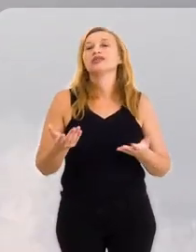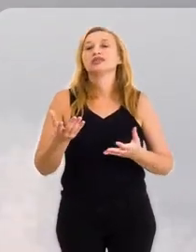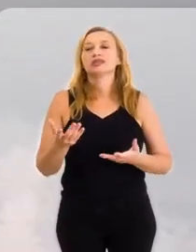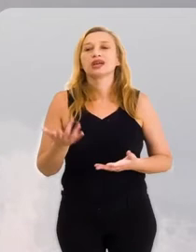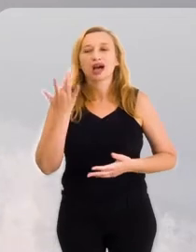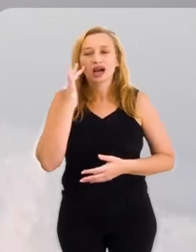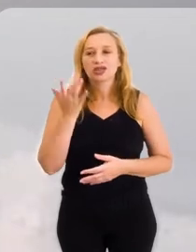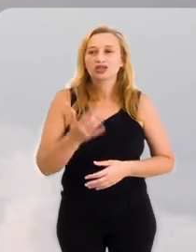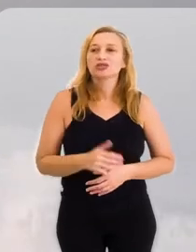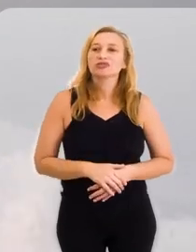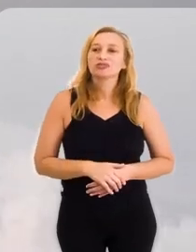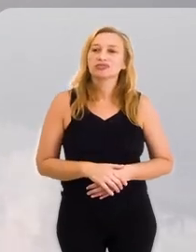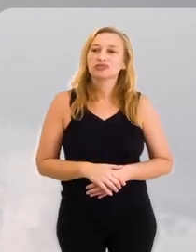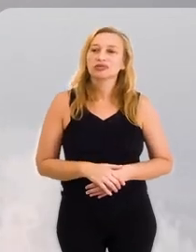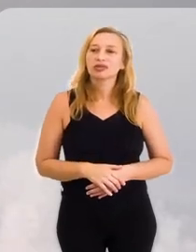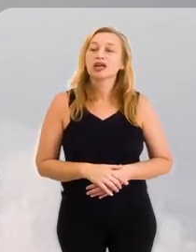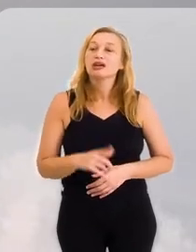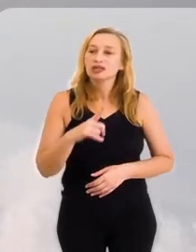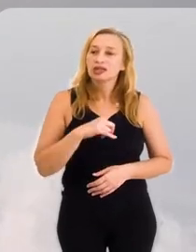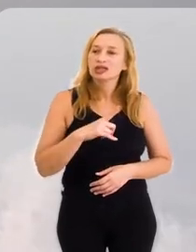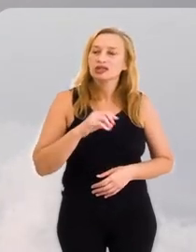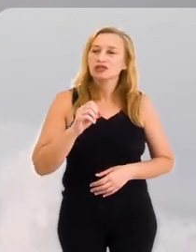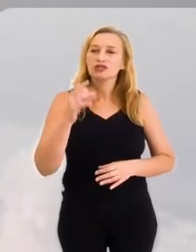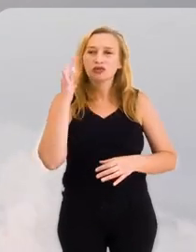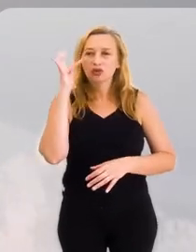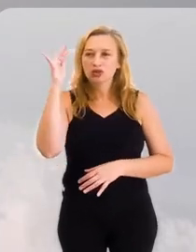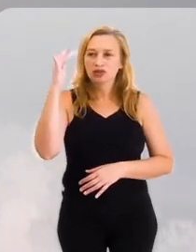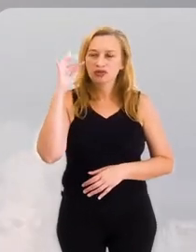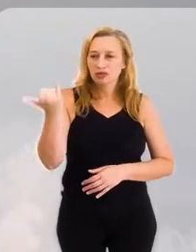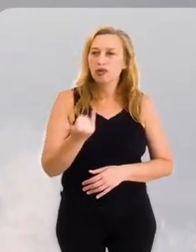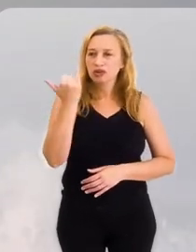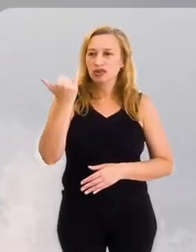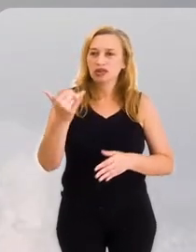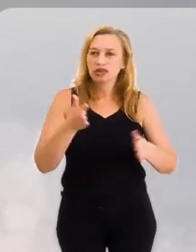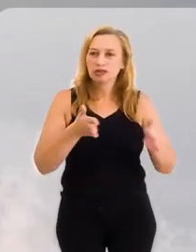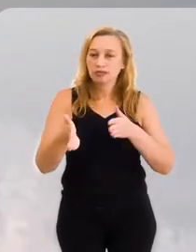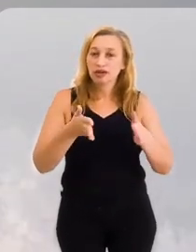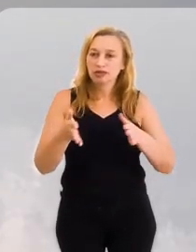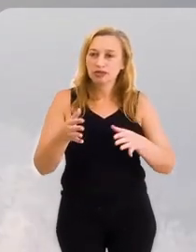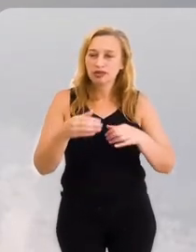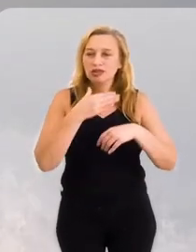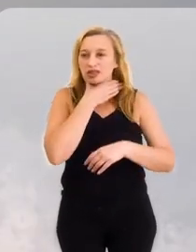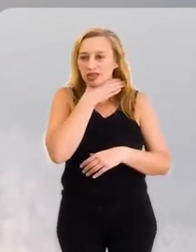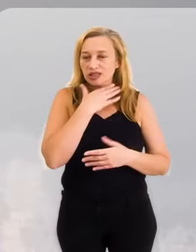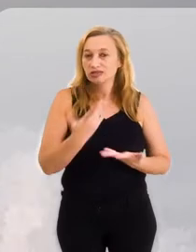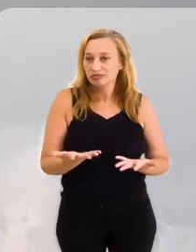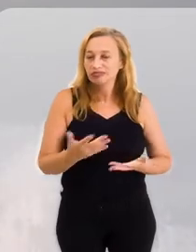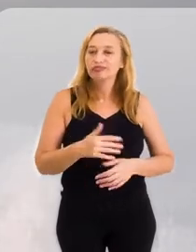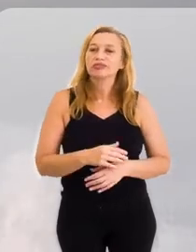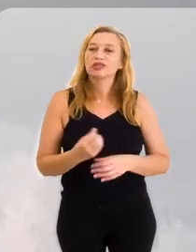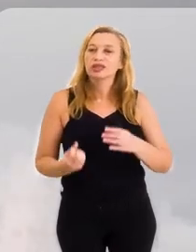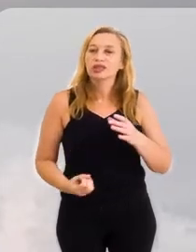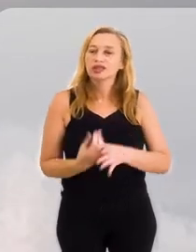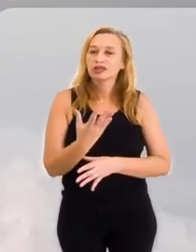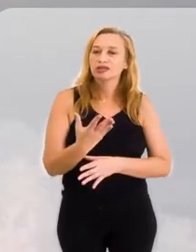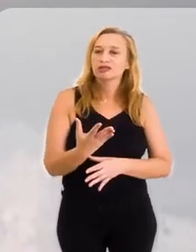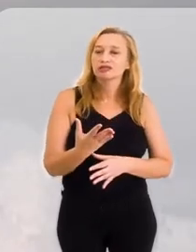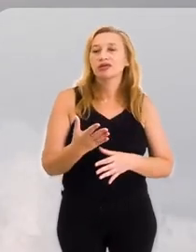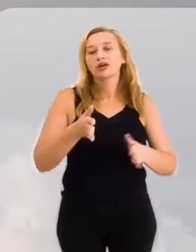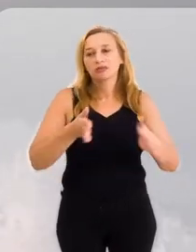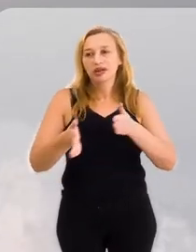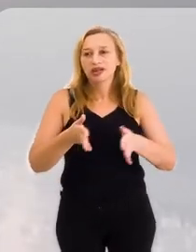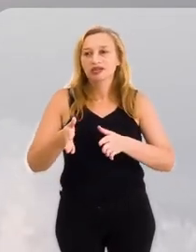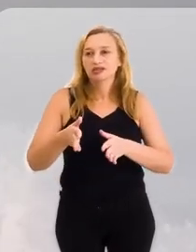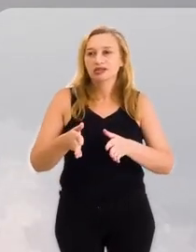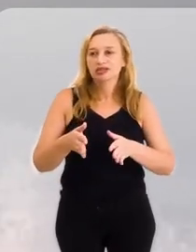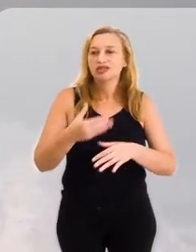ótimo especismo é realmente maravilhoso ele tem sido a filosofia chave nesse período de crise foi um produto que nasceu no